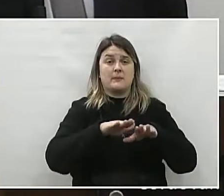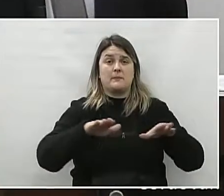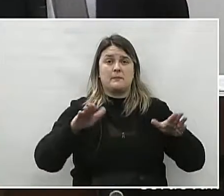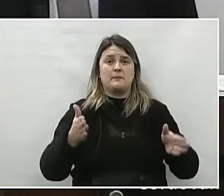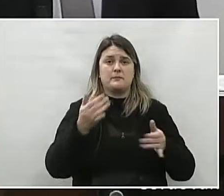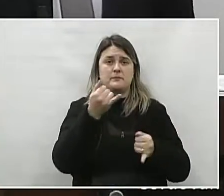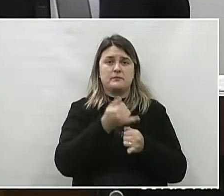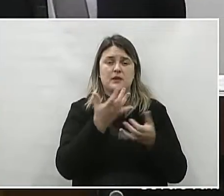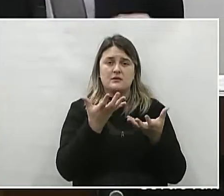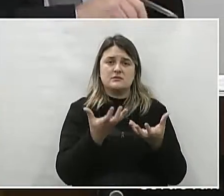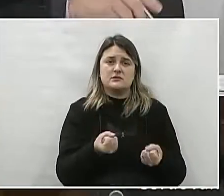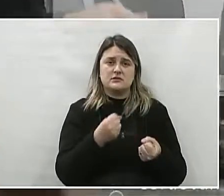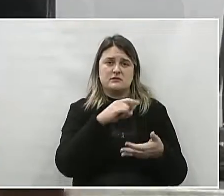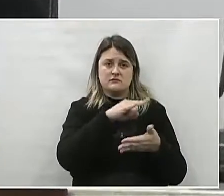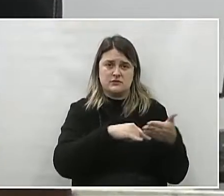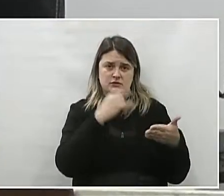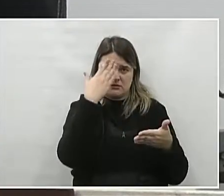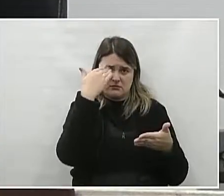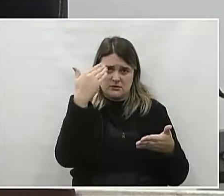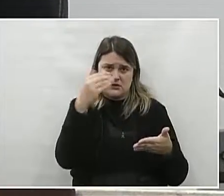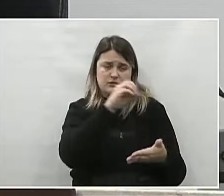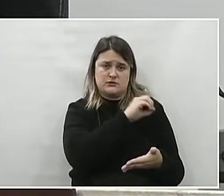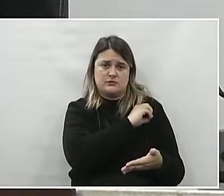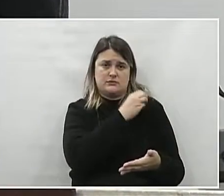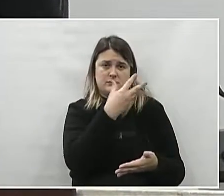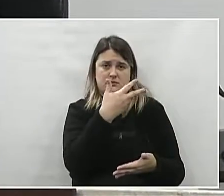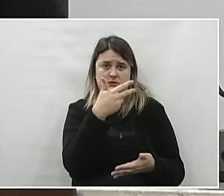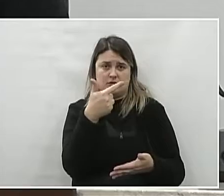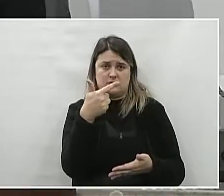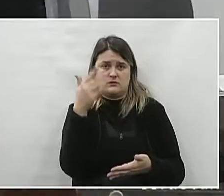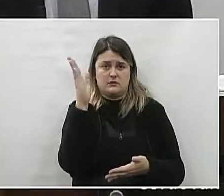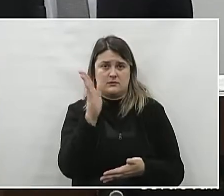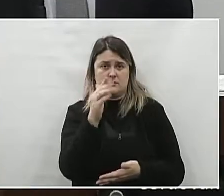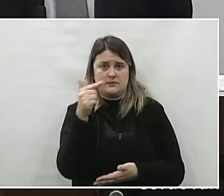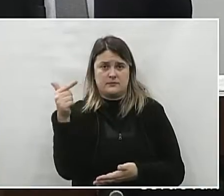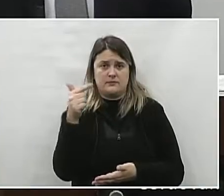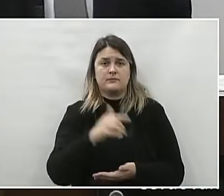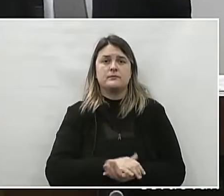diretora da qual é a moção do número 32 de 2022.